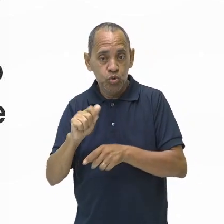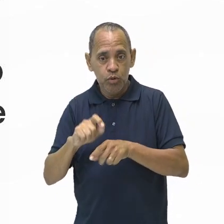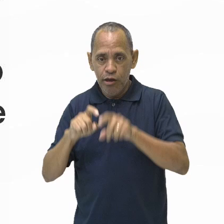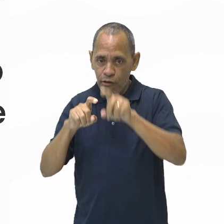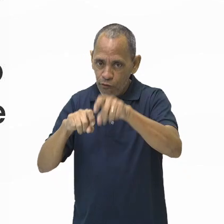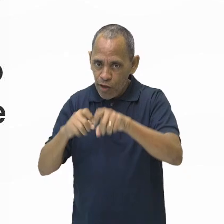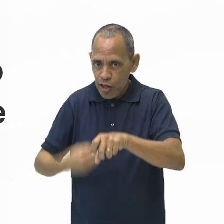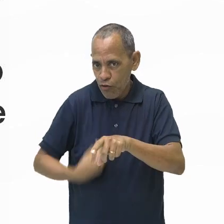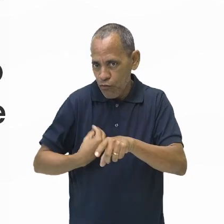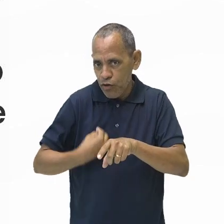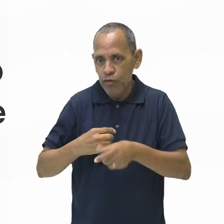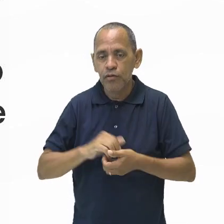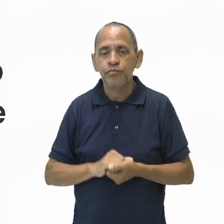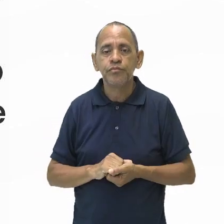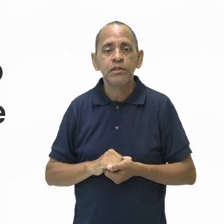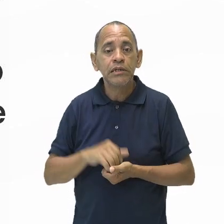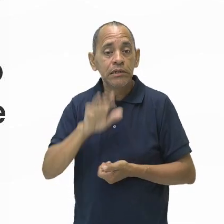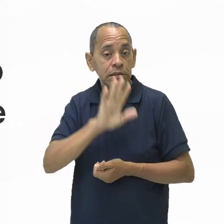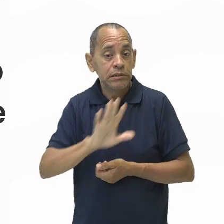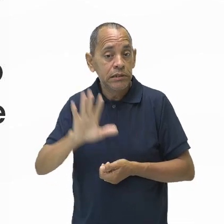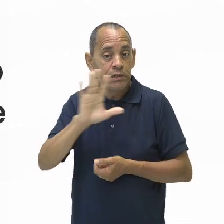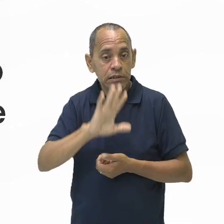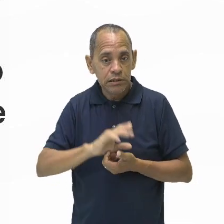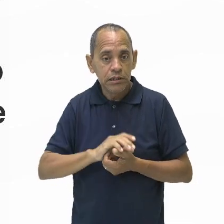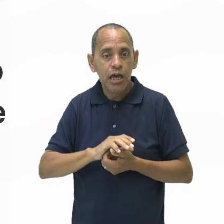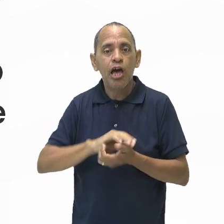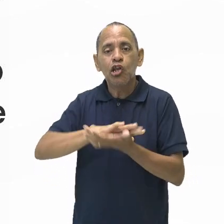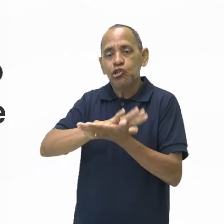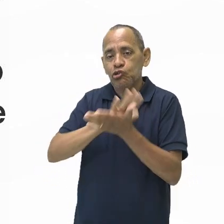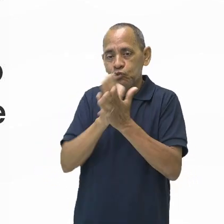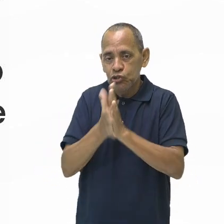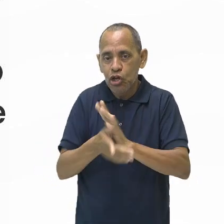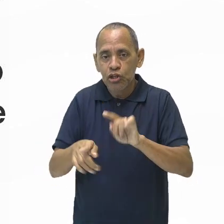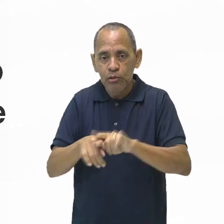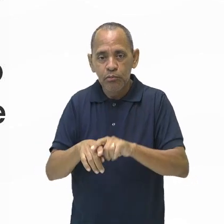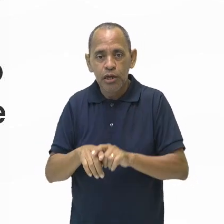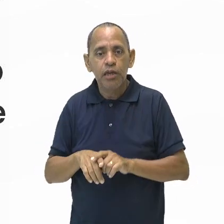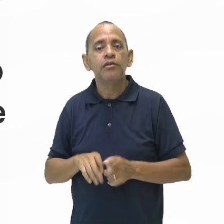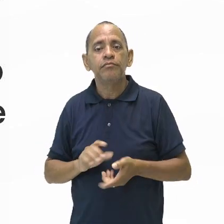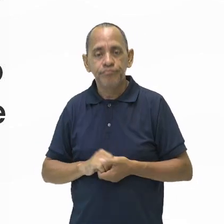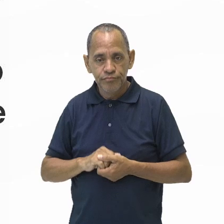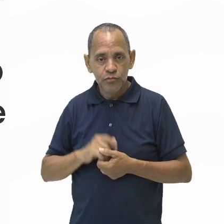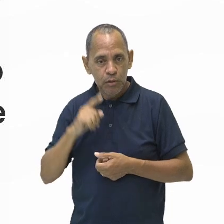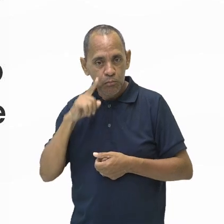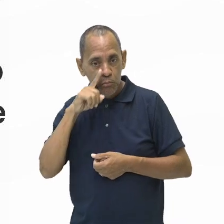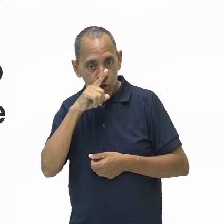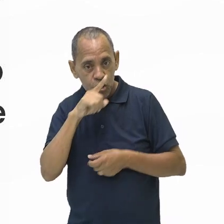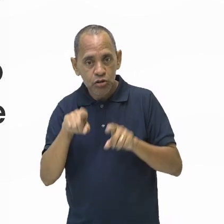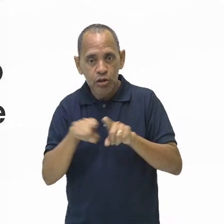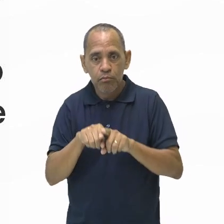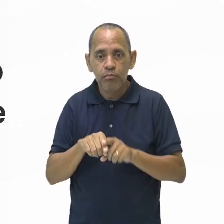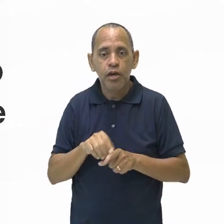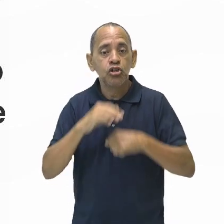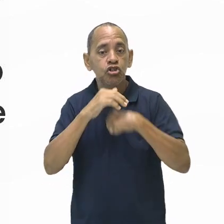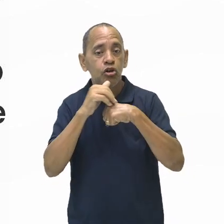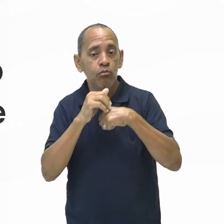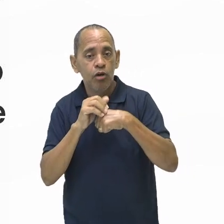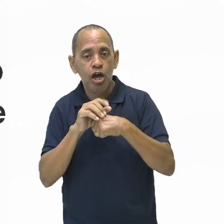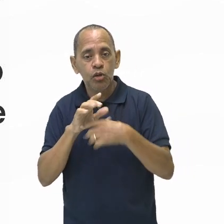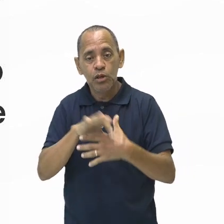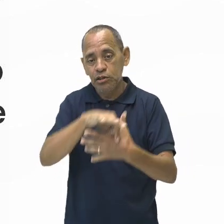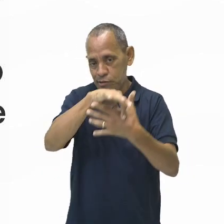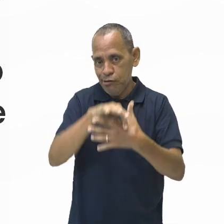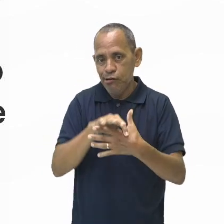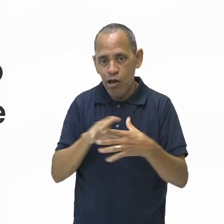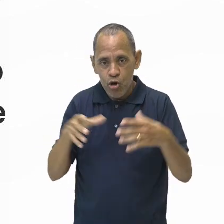cenário catastrófico no qual a humanidade sofre com graves crises ambientais, o protagonista é convocado para liderar uma expedição em busca de